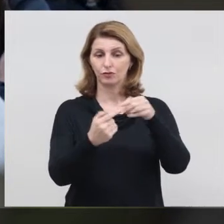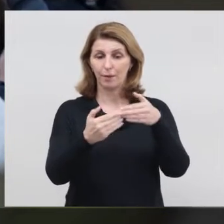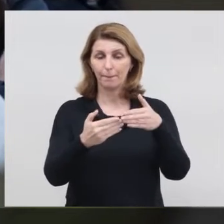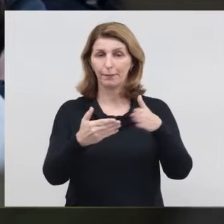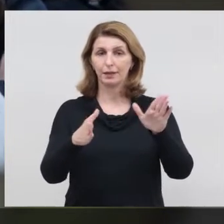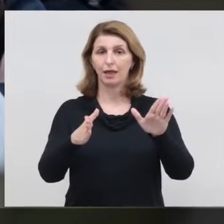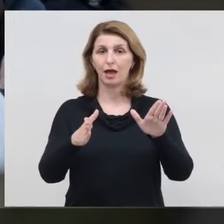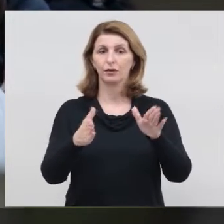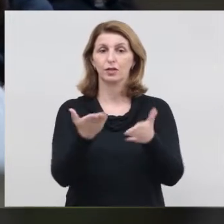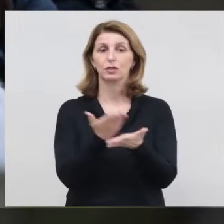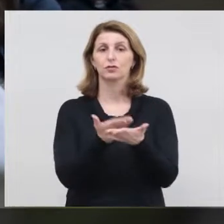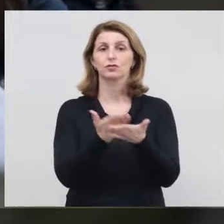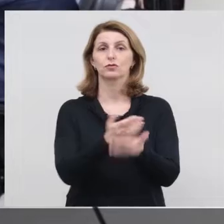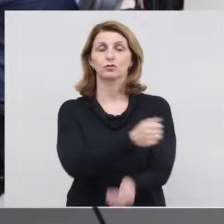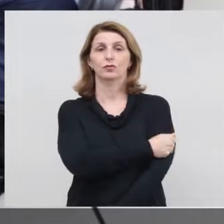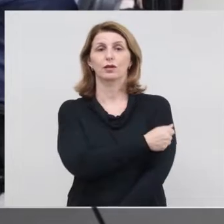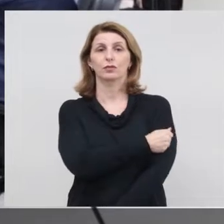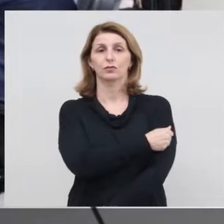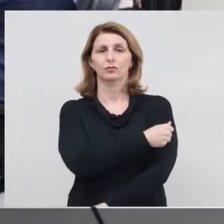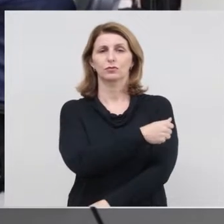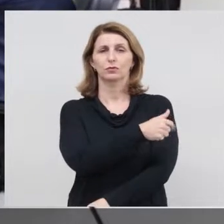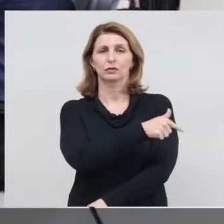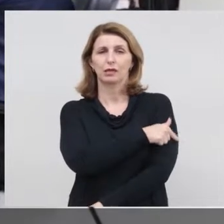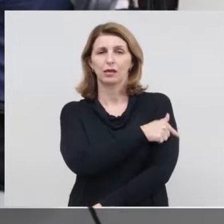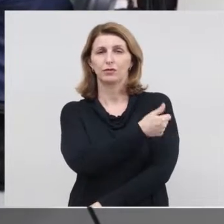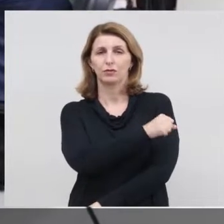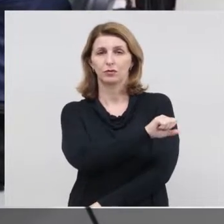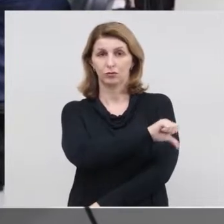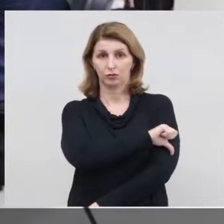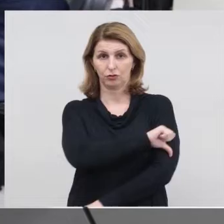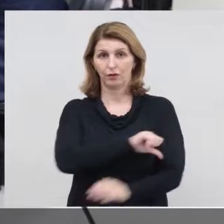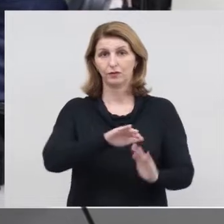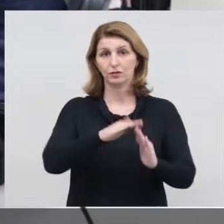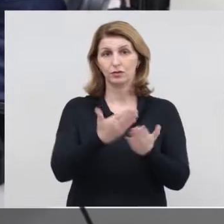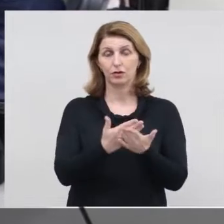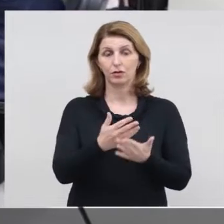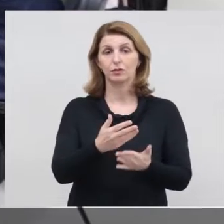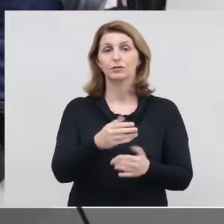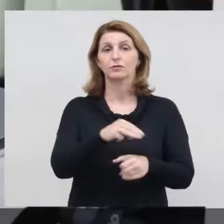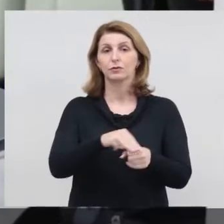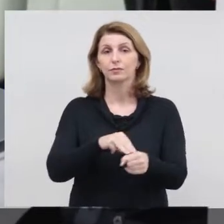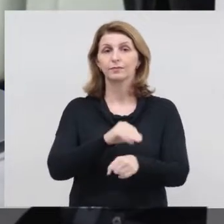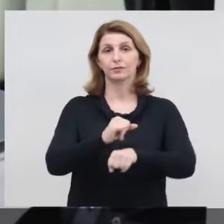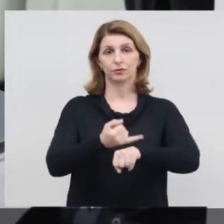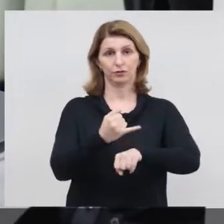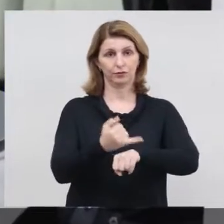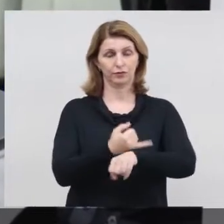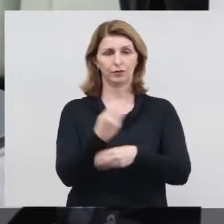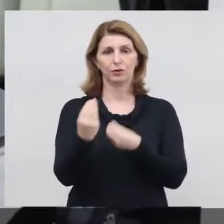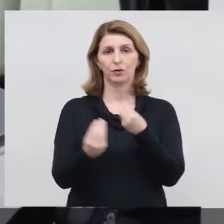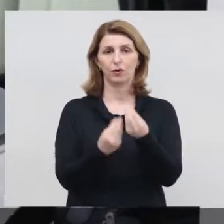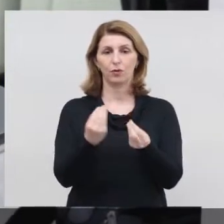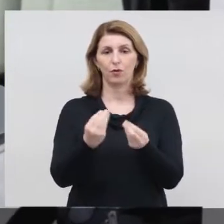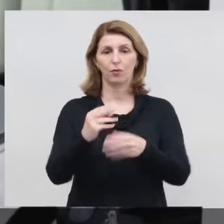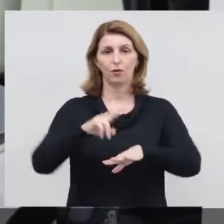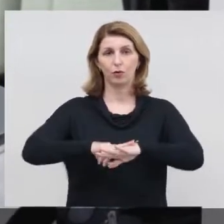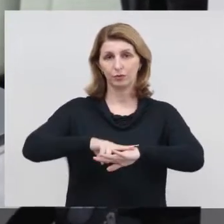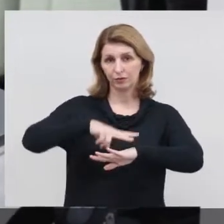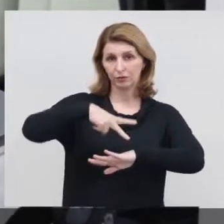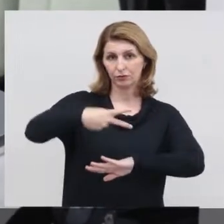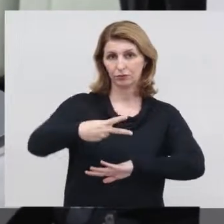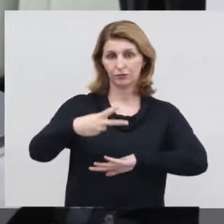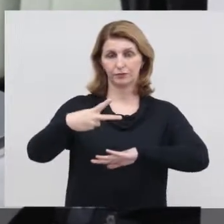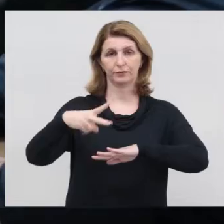objetivo ampliar a jornada de estudos para os alunos dos anos finais do Ensino Fundamental de escolas públicas municipais de Joinville por meio de